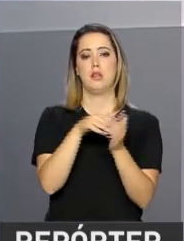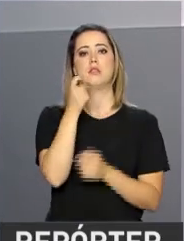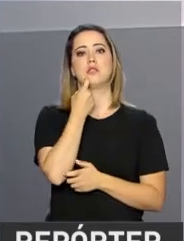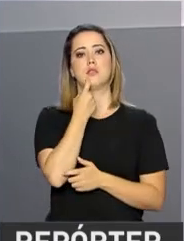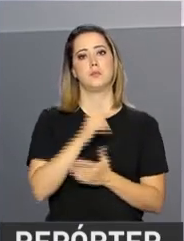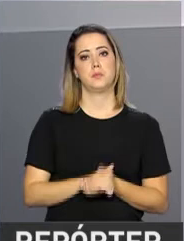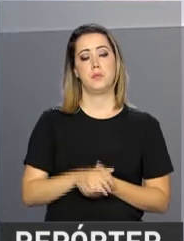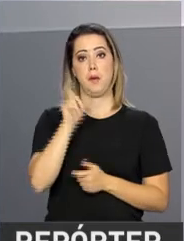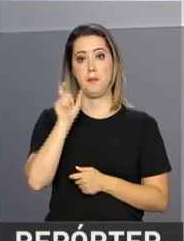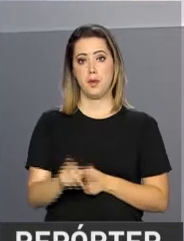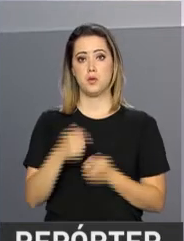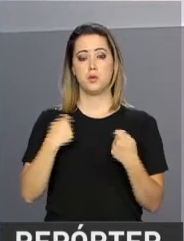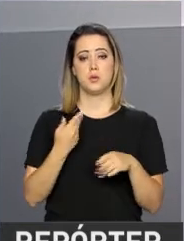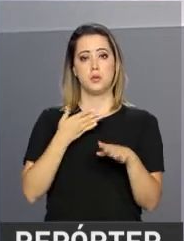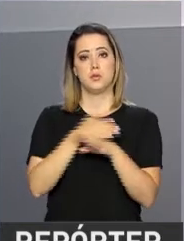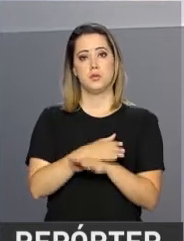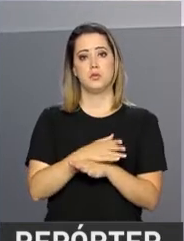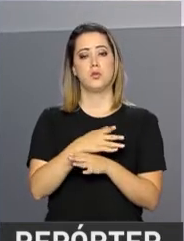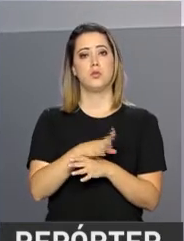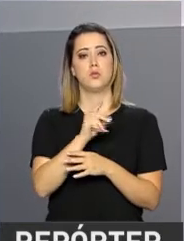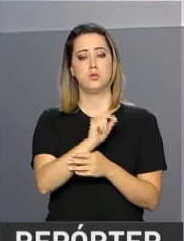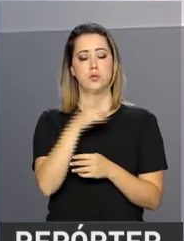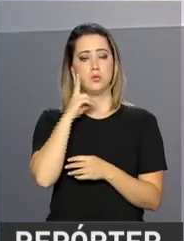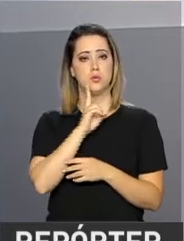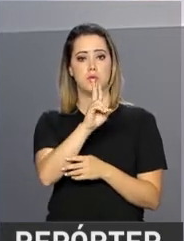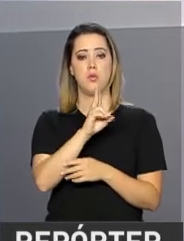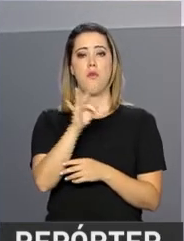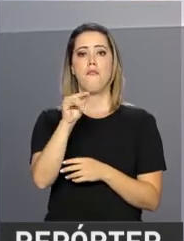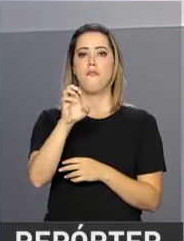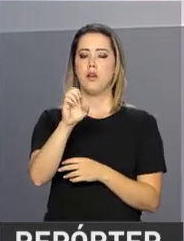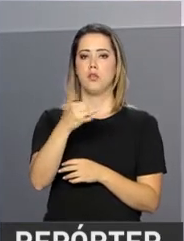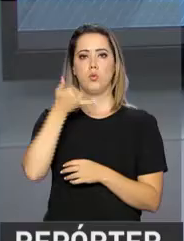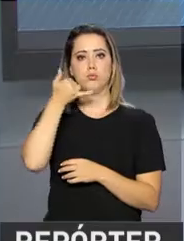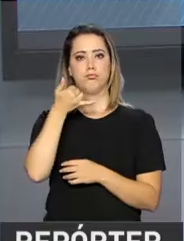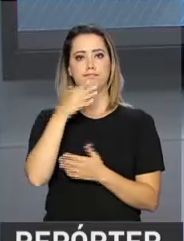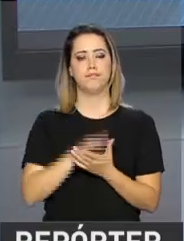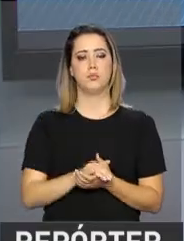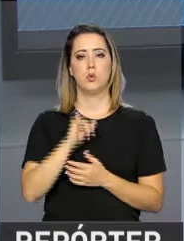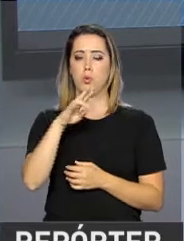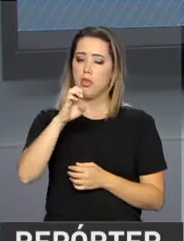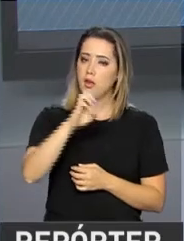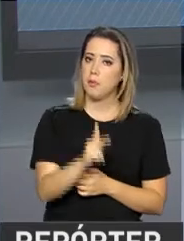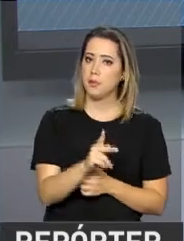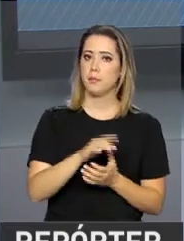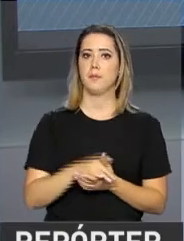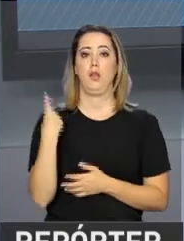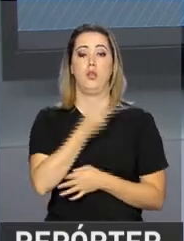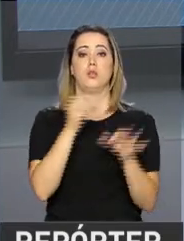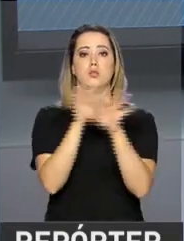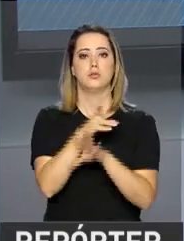feira o candidato deve acessar o campo fale conosco do portal do inep nós ficamos por aqui